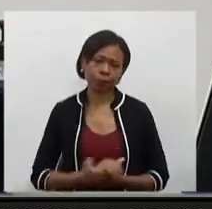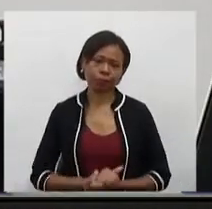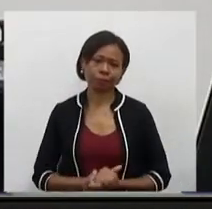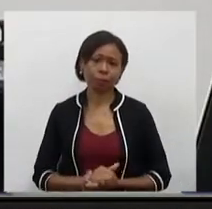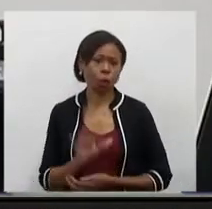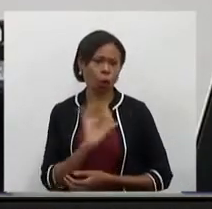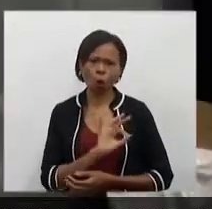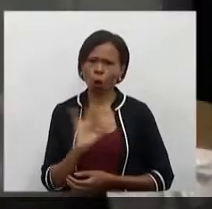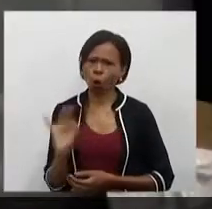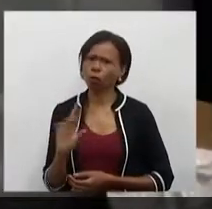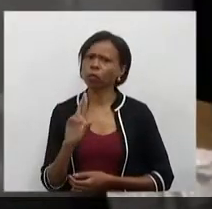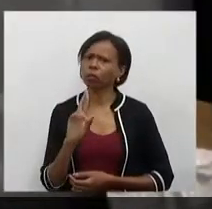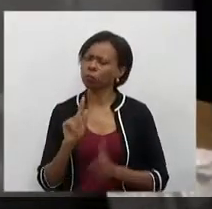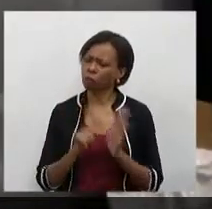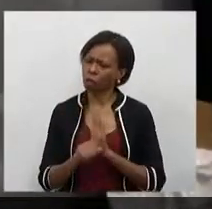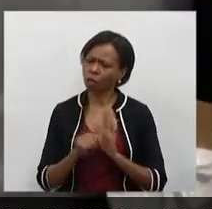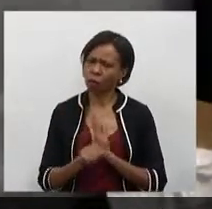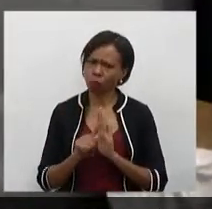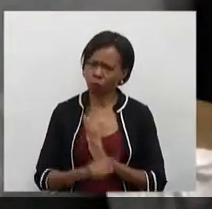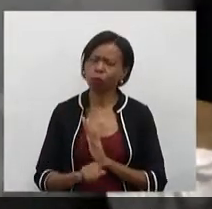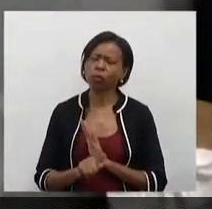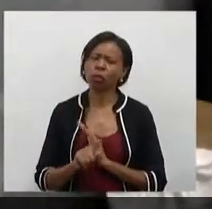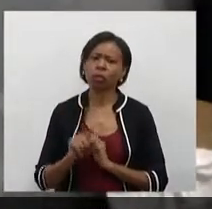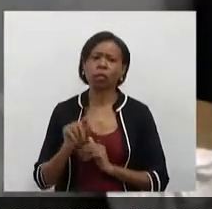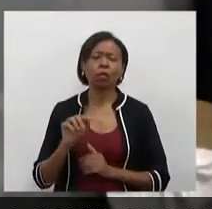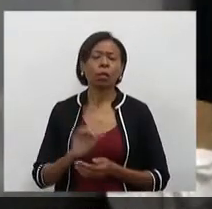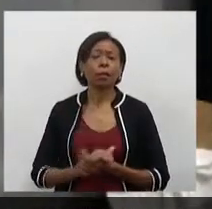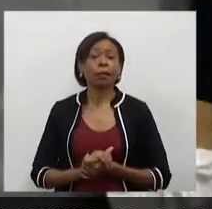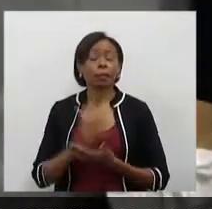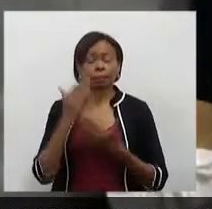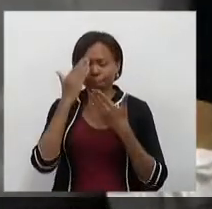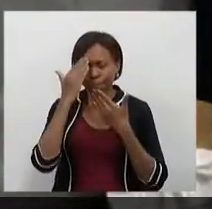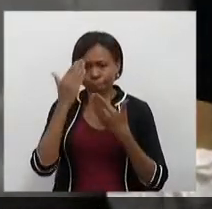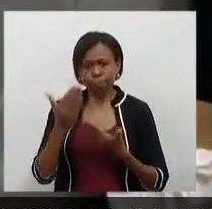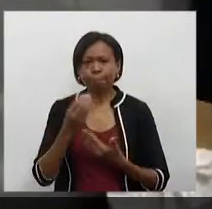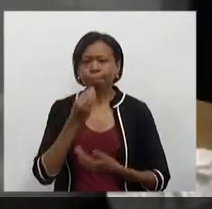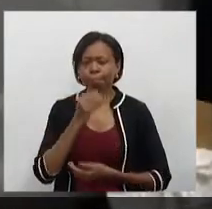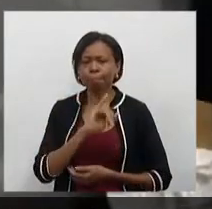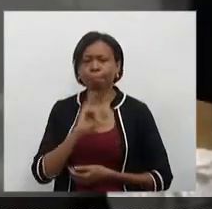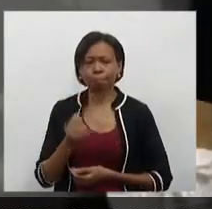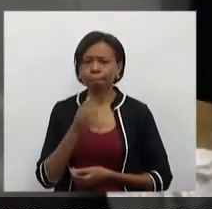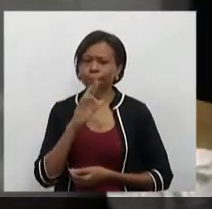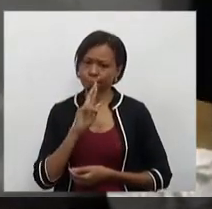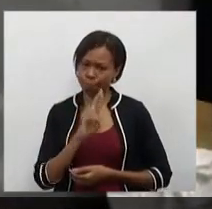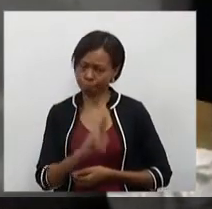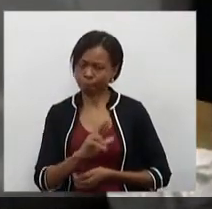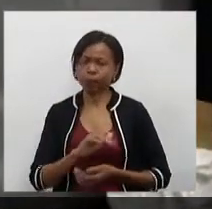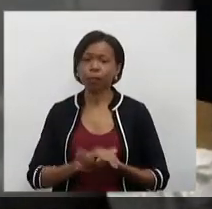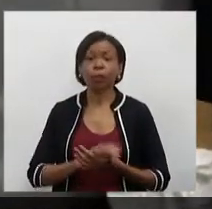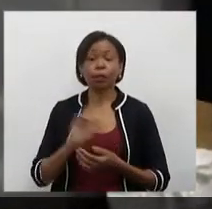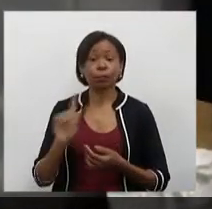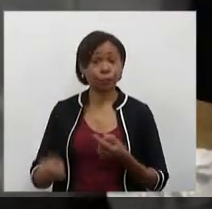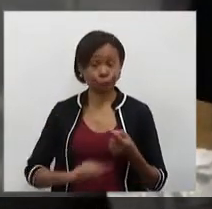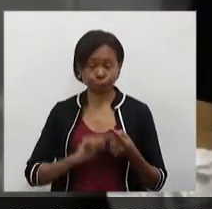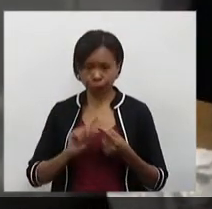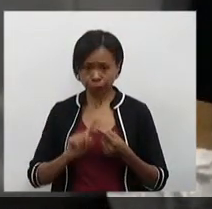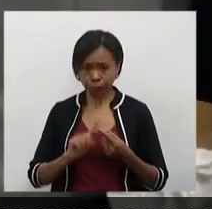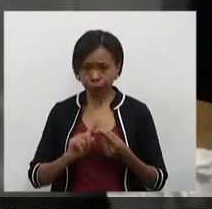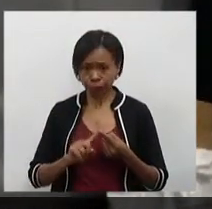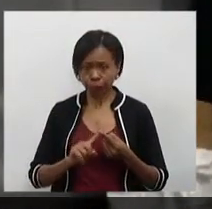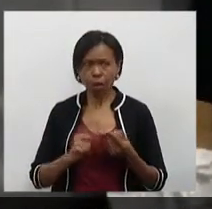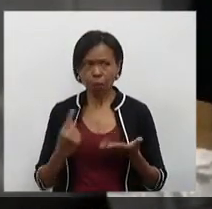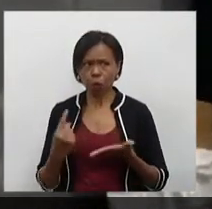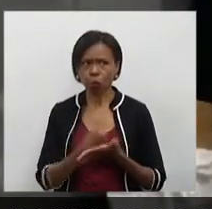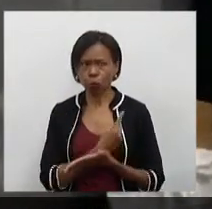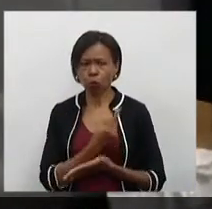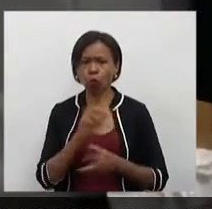Ótimas perguntas, professor Wendel, né, deputado professor Wendel, eu agradeço muito a oportunidade aqui de respondê-las. Então vamos lá, a primeira pergunta